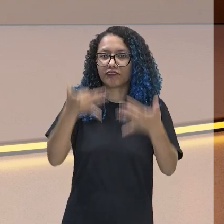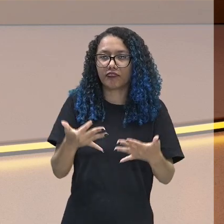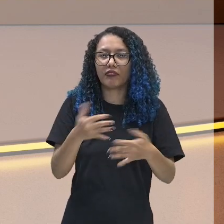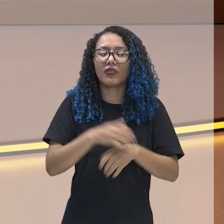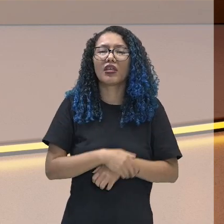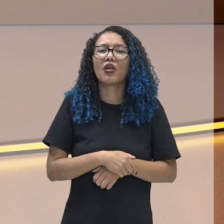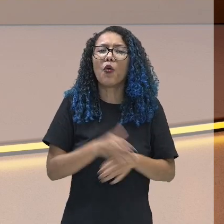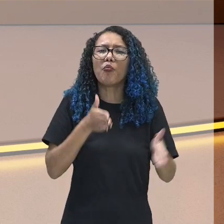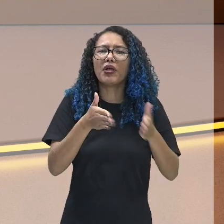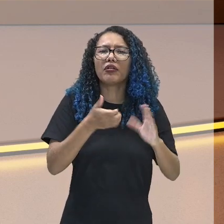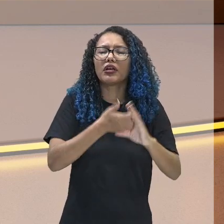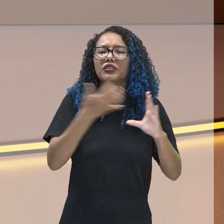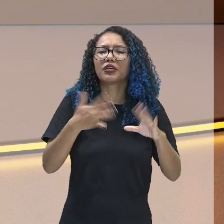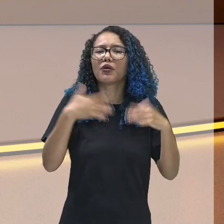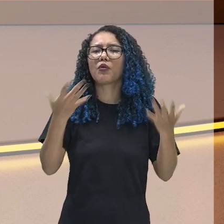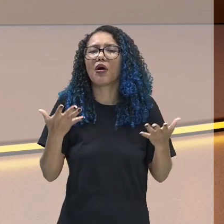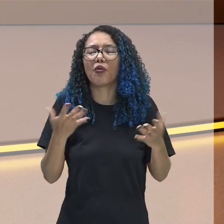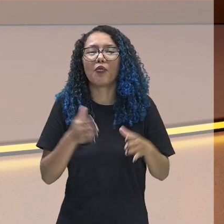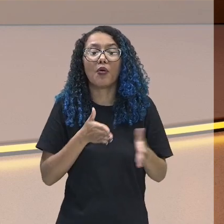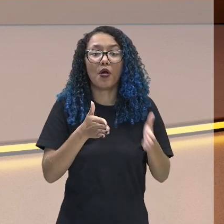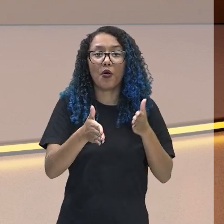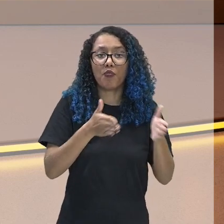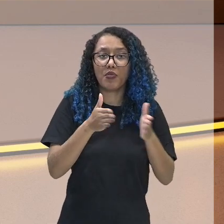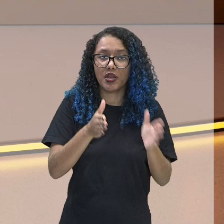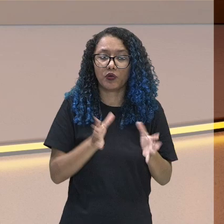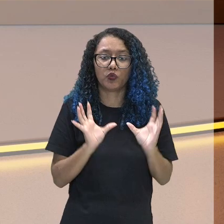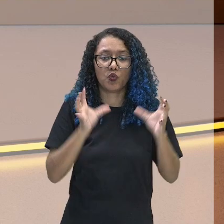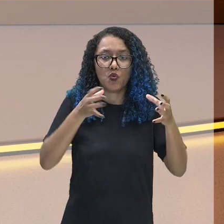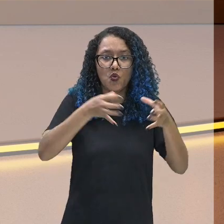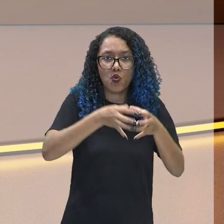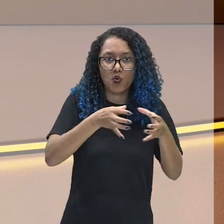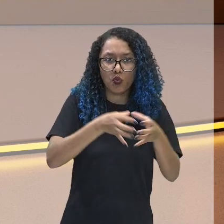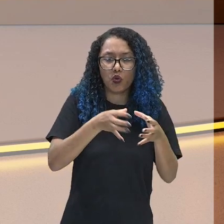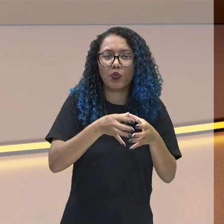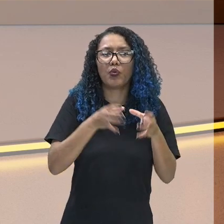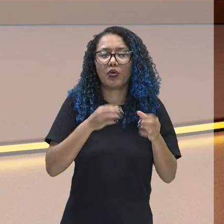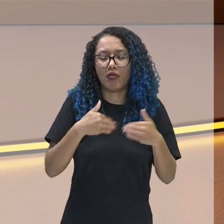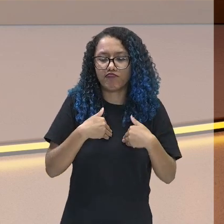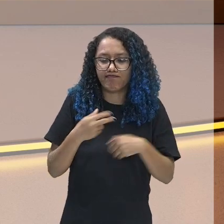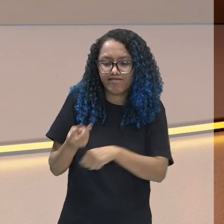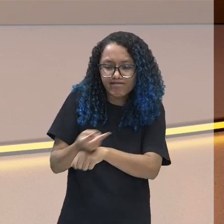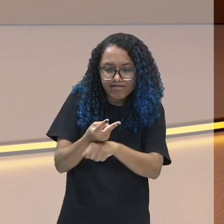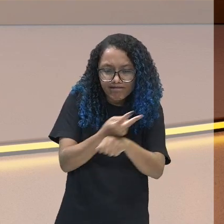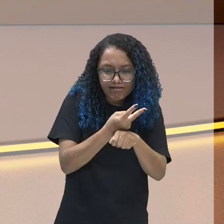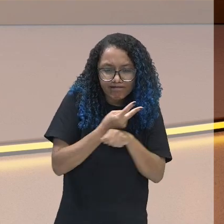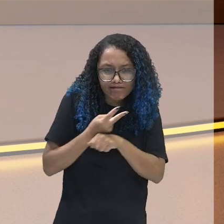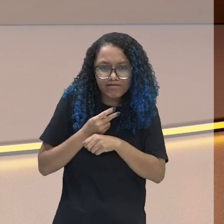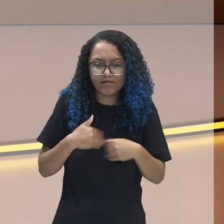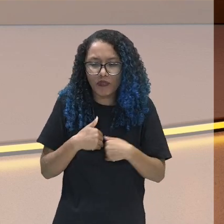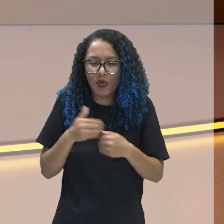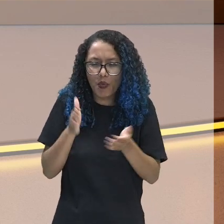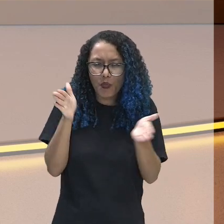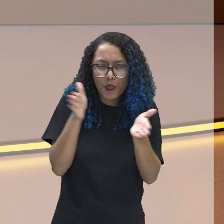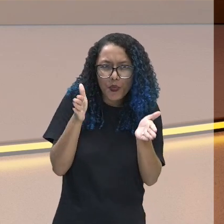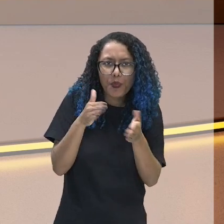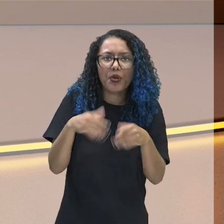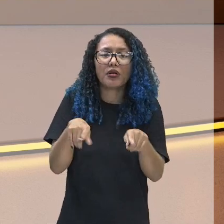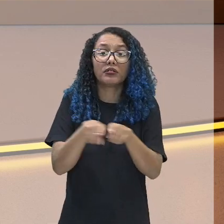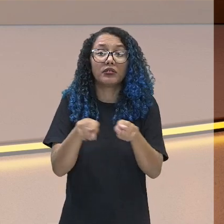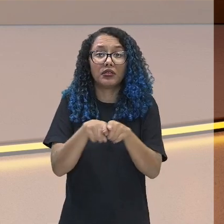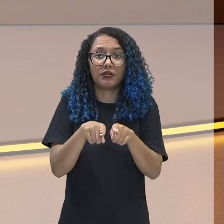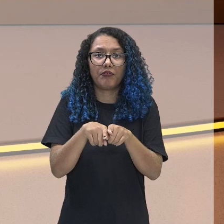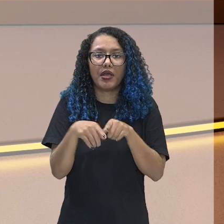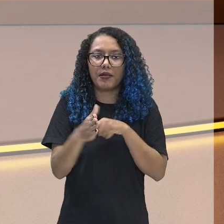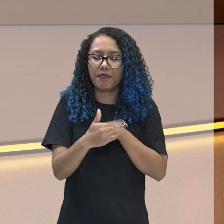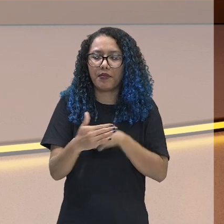chamada fase em que os hominídeos eram caçadores, caçavam animais de pequeno porte, pescadores,